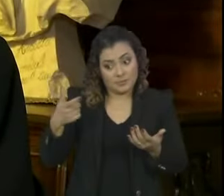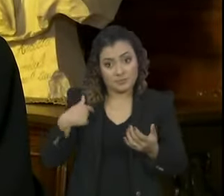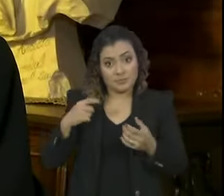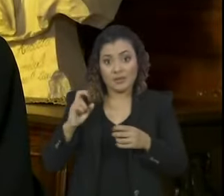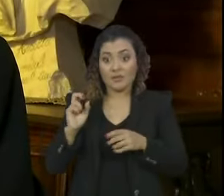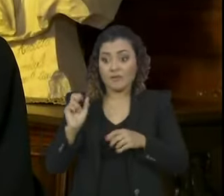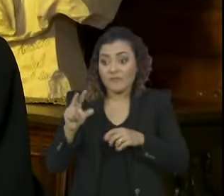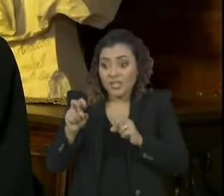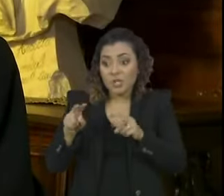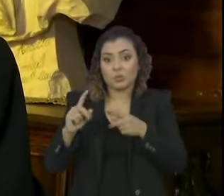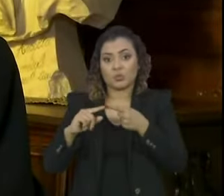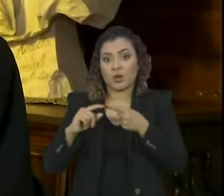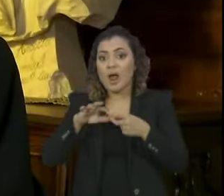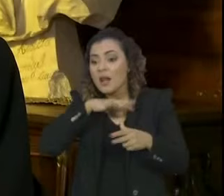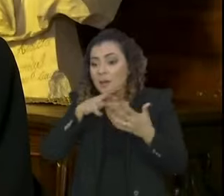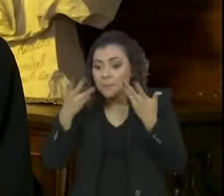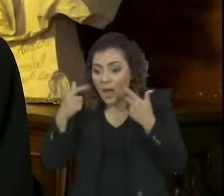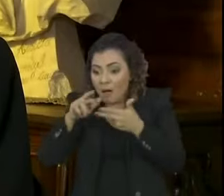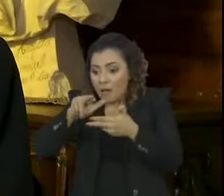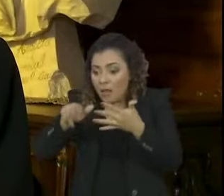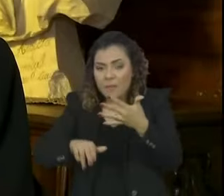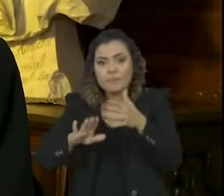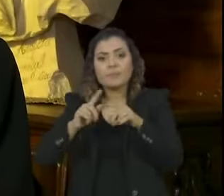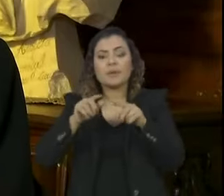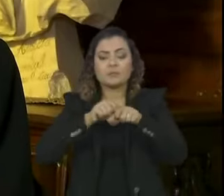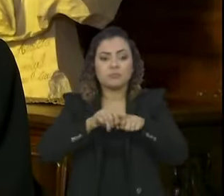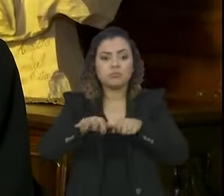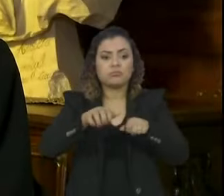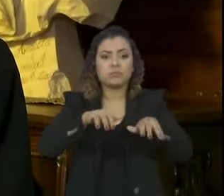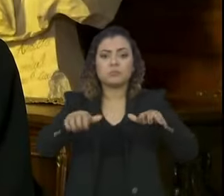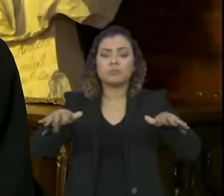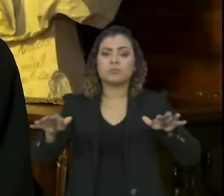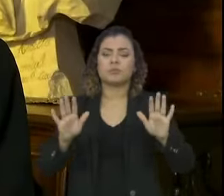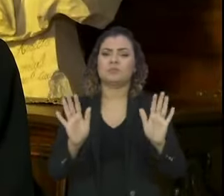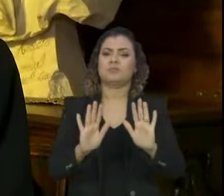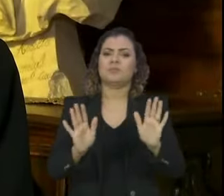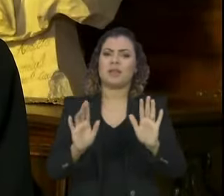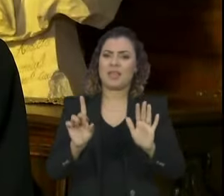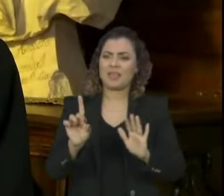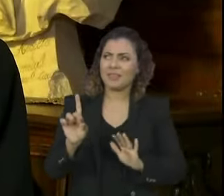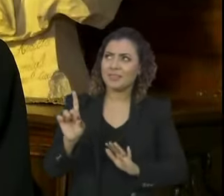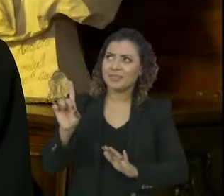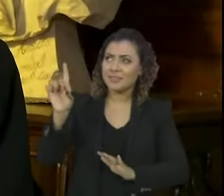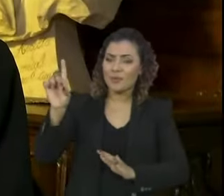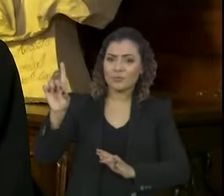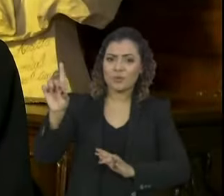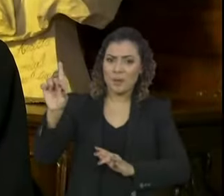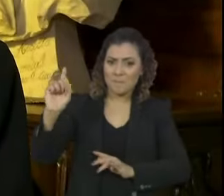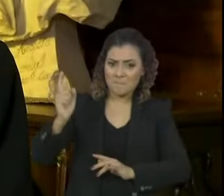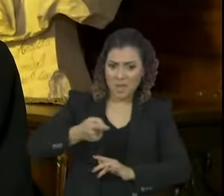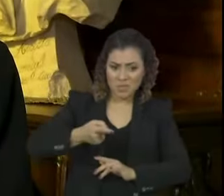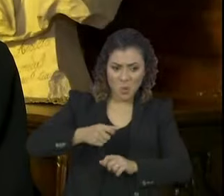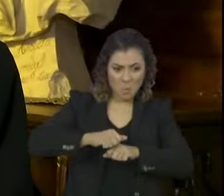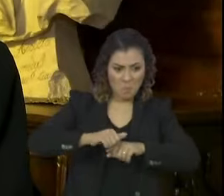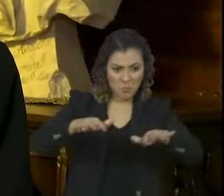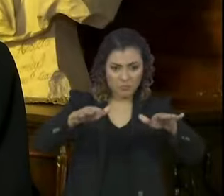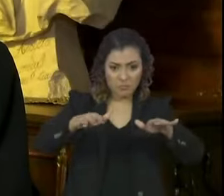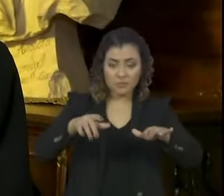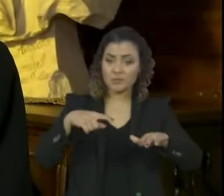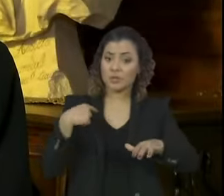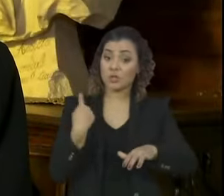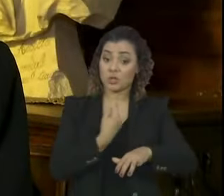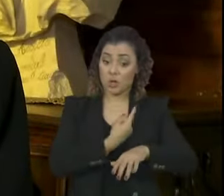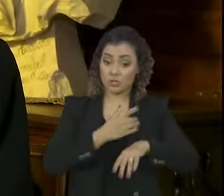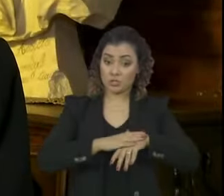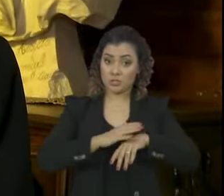nós contribuímos Claro para cultivar espalhar a poderia não precisa Deus estar mandando academia nosso é que